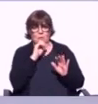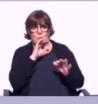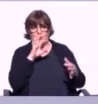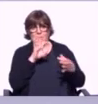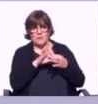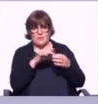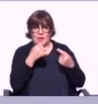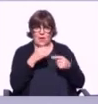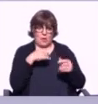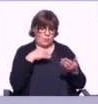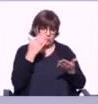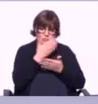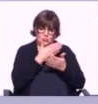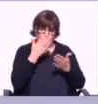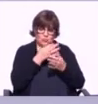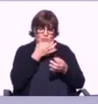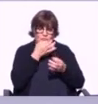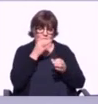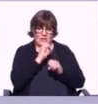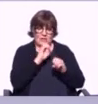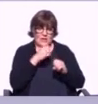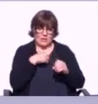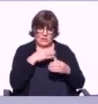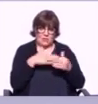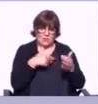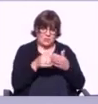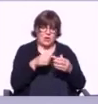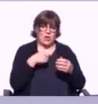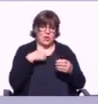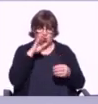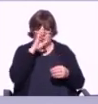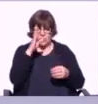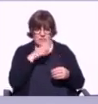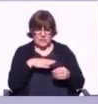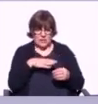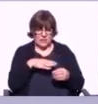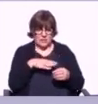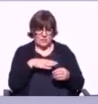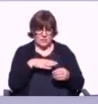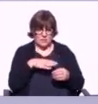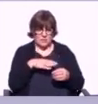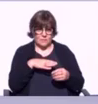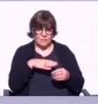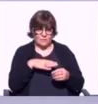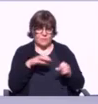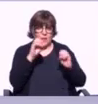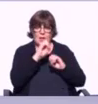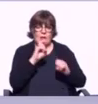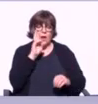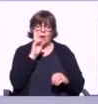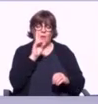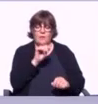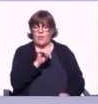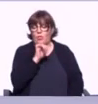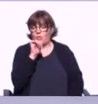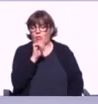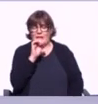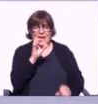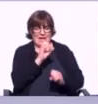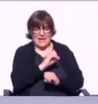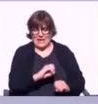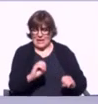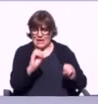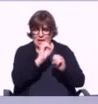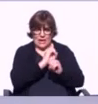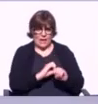Não sei se tem, se não tem, nem estou a falar nisso, nem me intermodo. A única coisa que eu sei é que não vi ainda absolutamente em